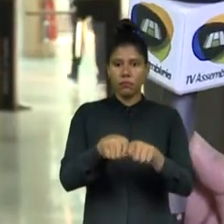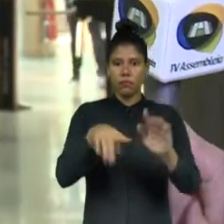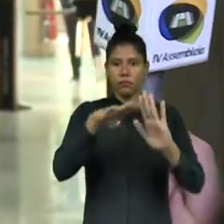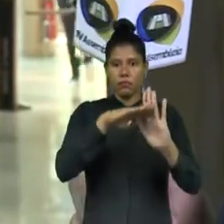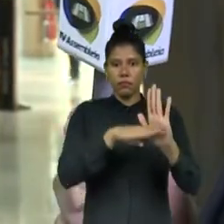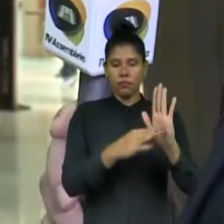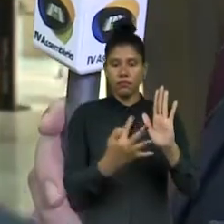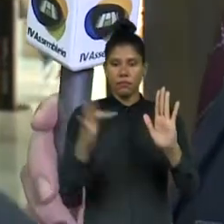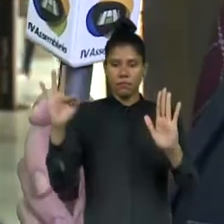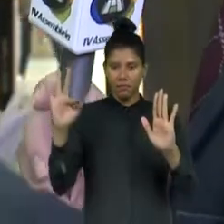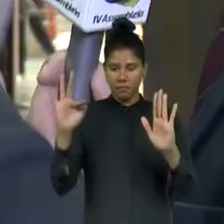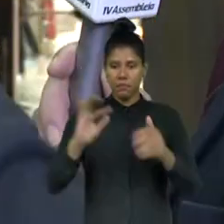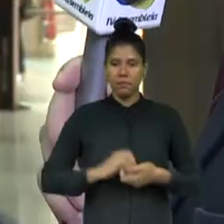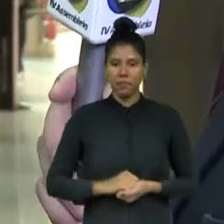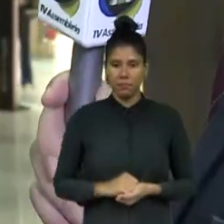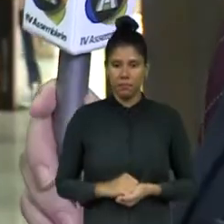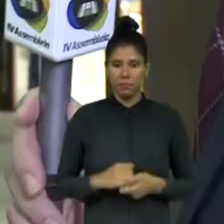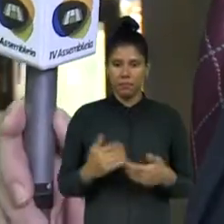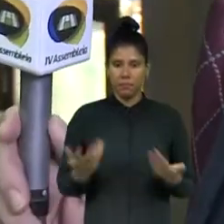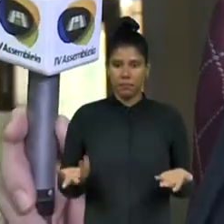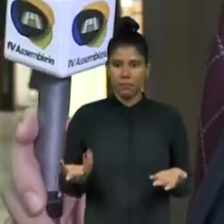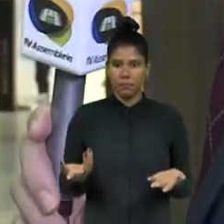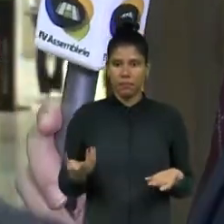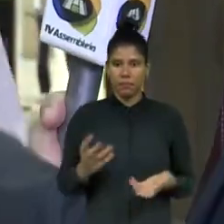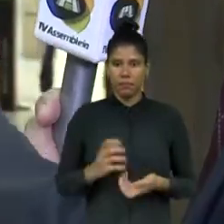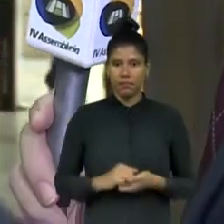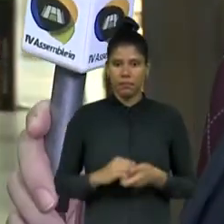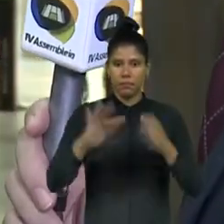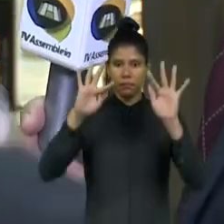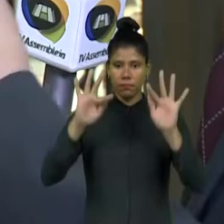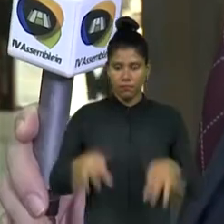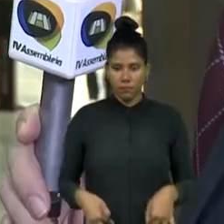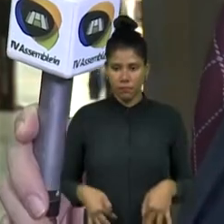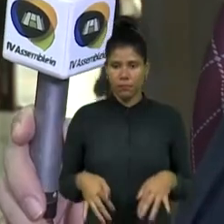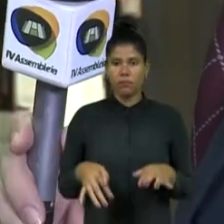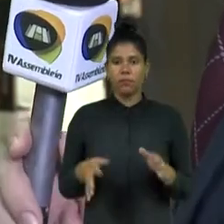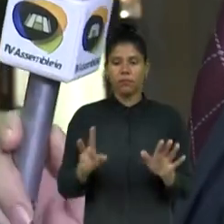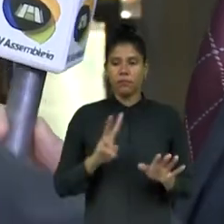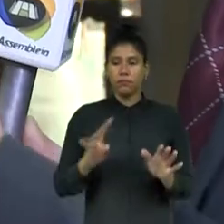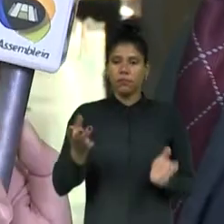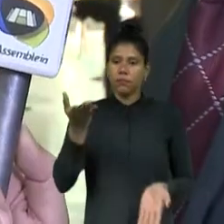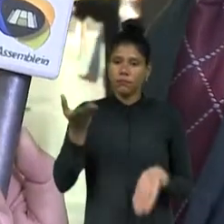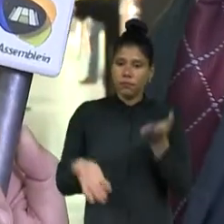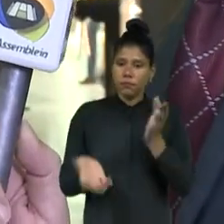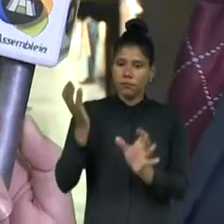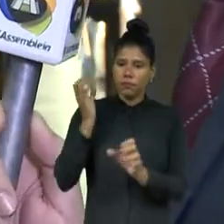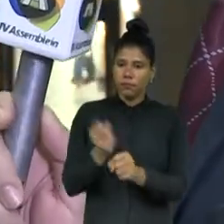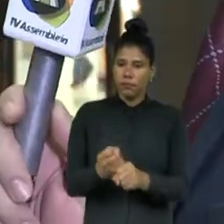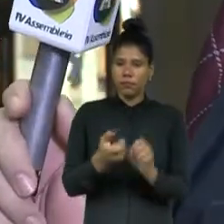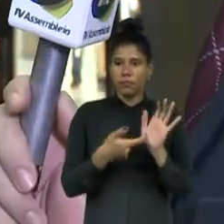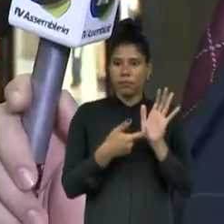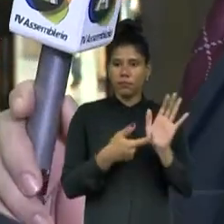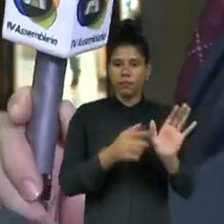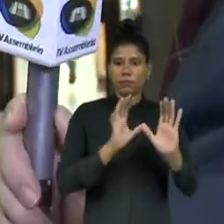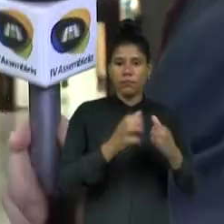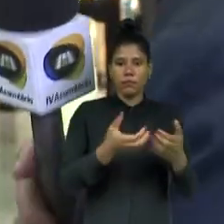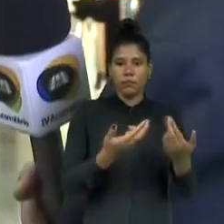Fechada a votação, o presidente faz aquele famoso balanço, não é? Que é onde ele vai fazer um balanço das ações, inclusive do Comitê de Responsabilidade